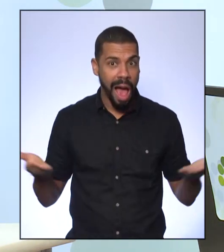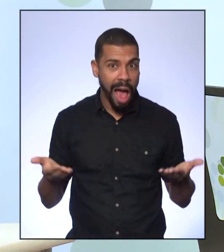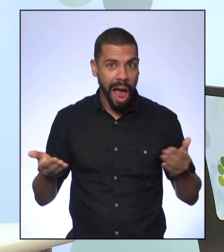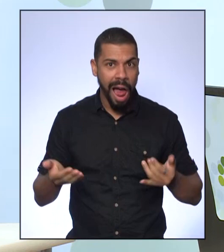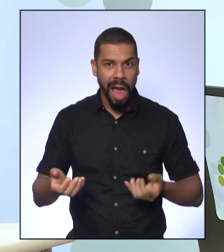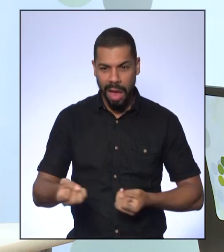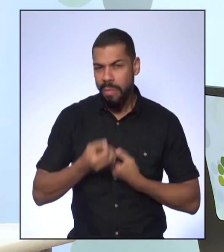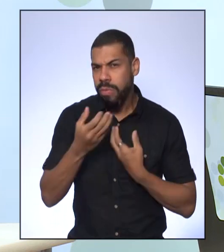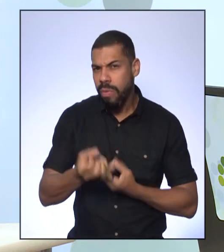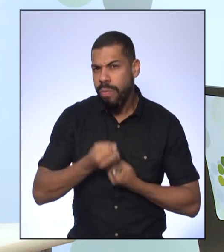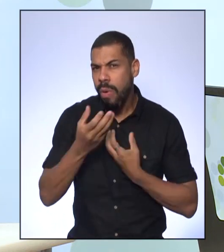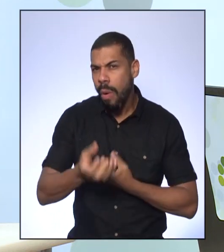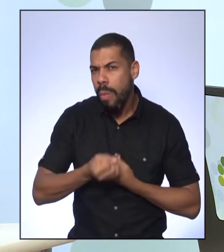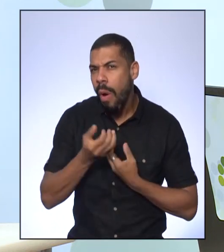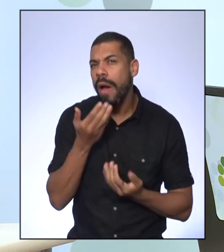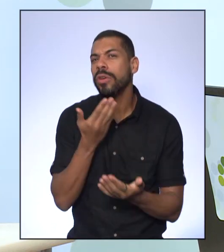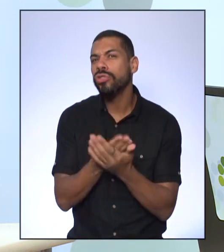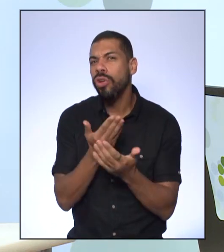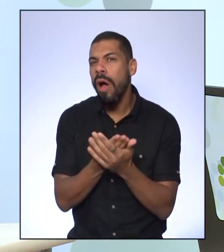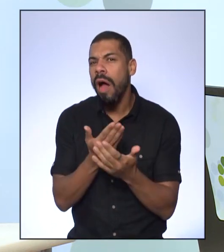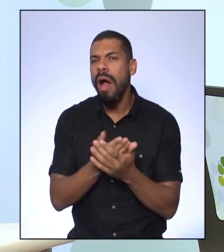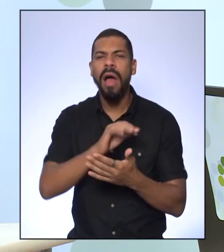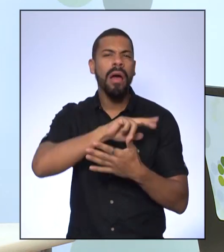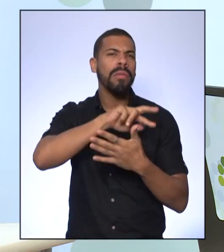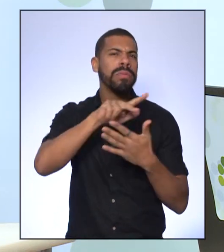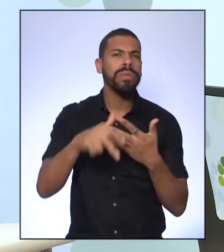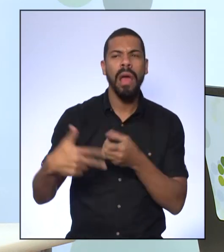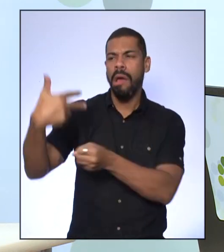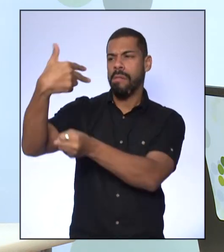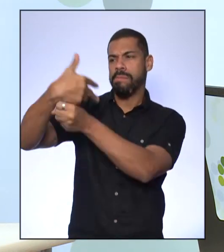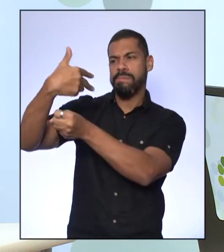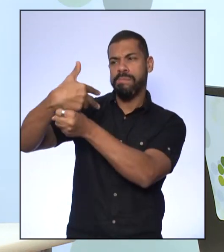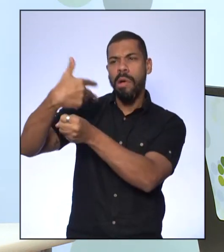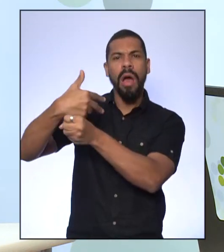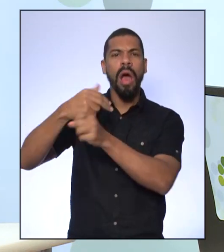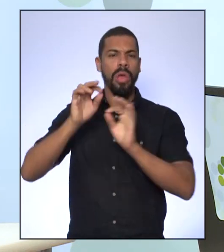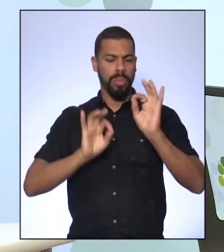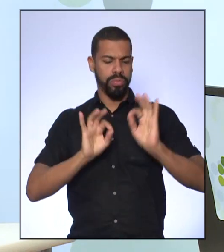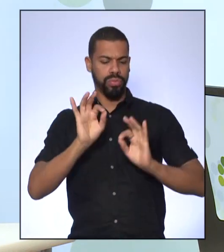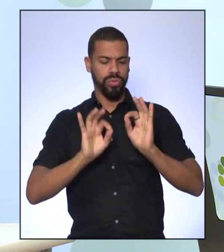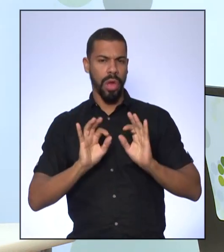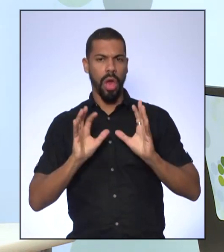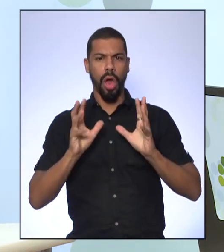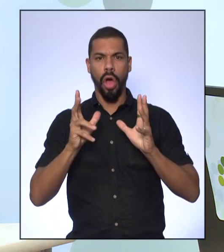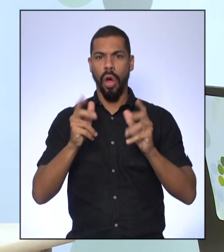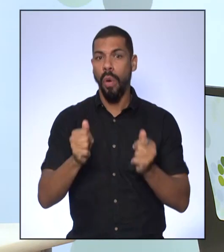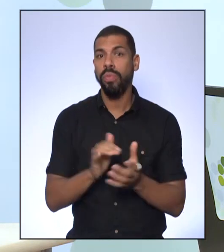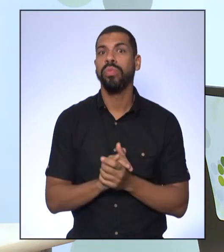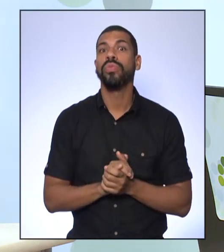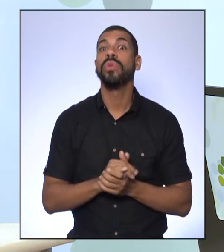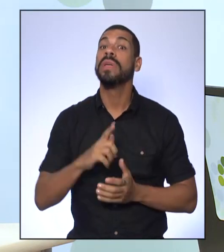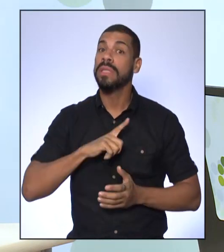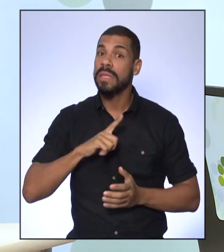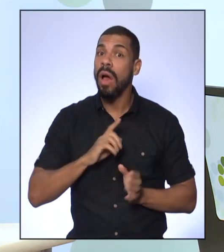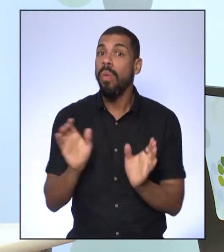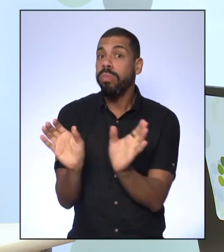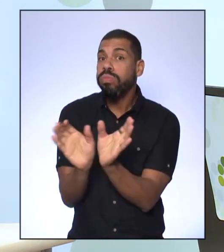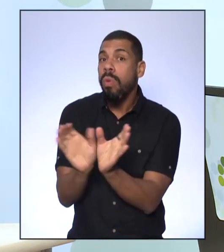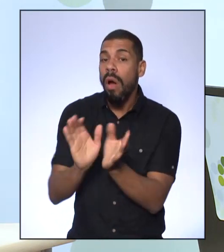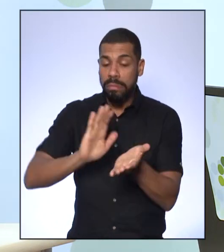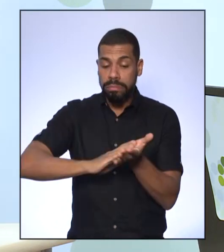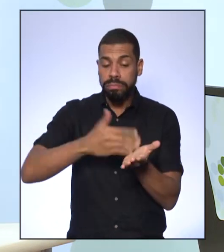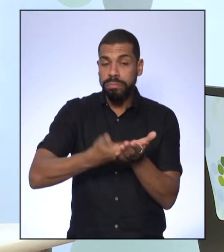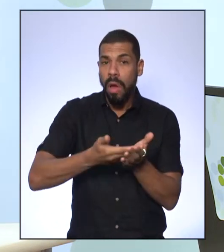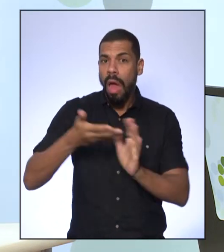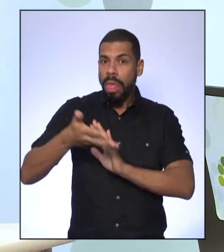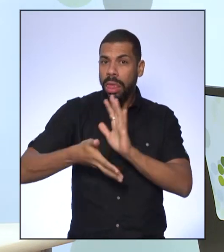para vocês as aulas, né? Então temos aqui cameramans, o pessoal da produção, o pessoal que faz a tradução